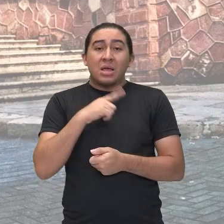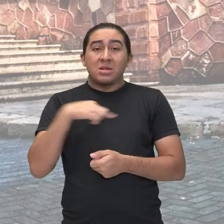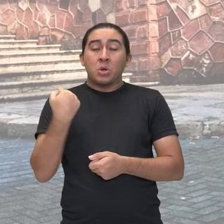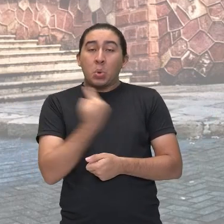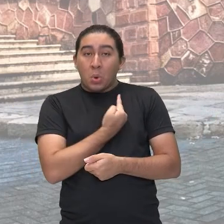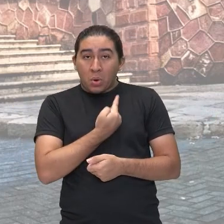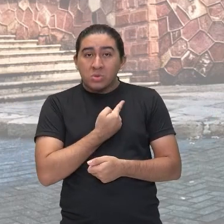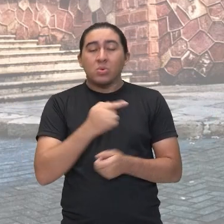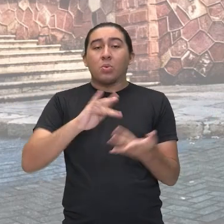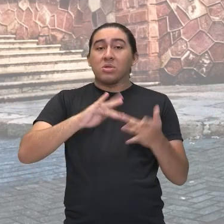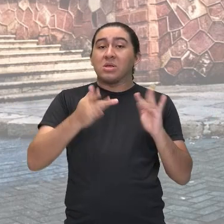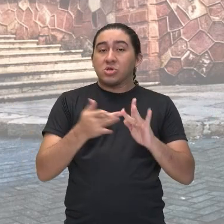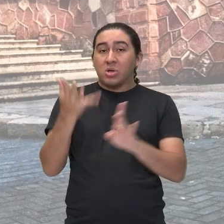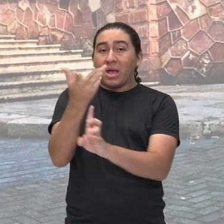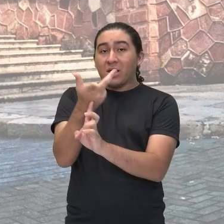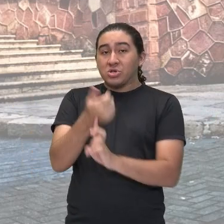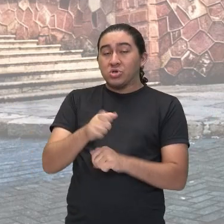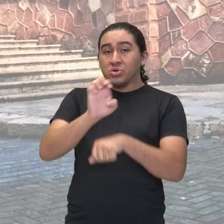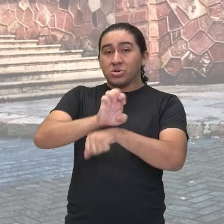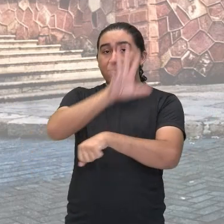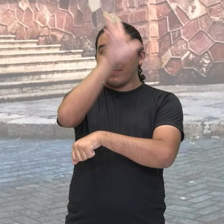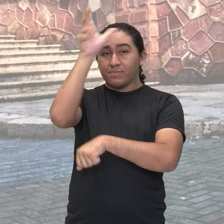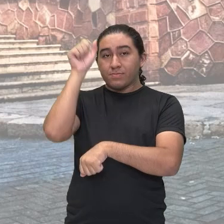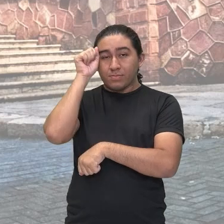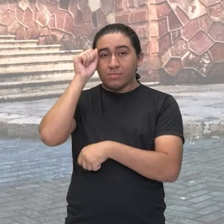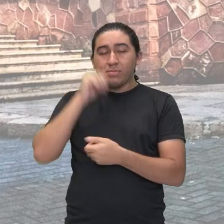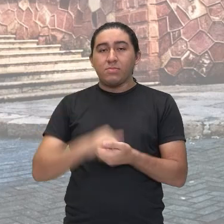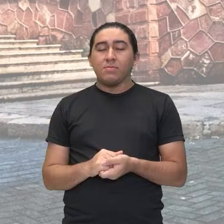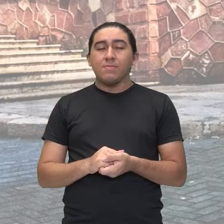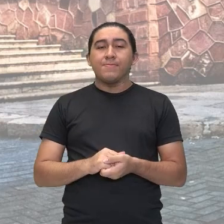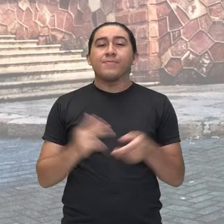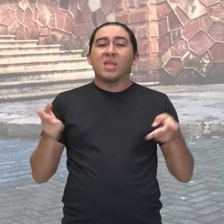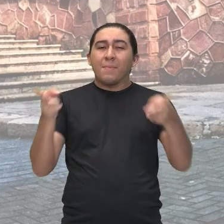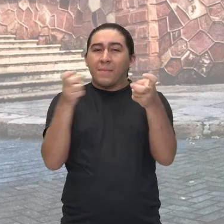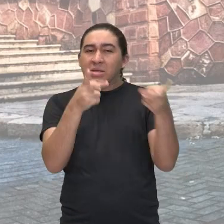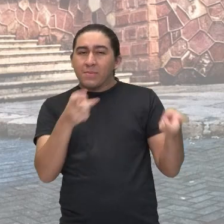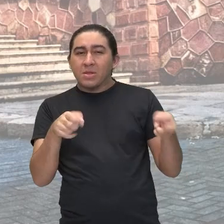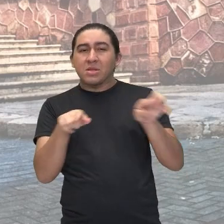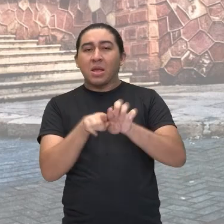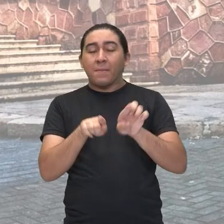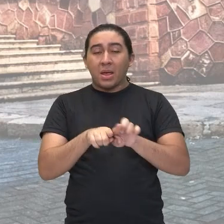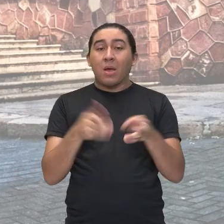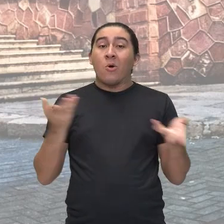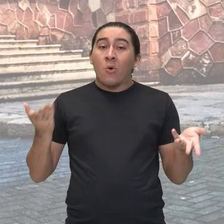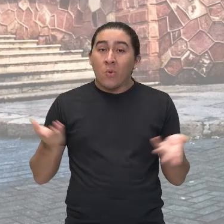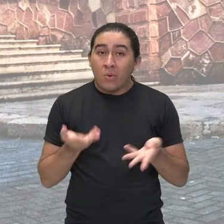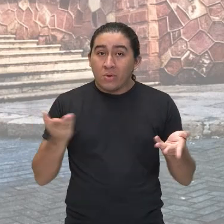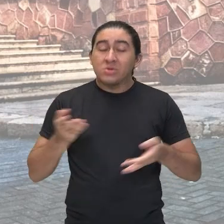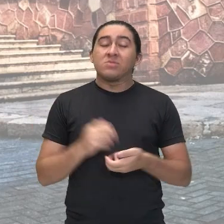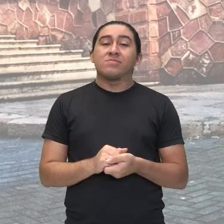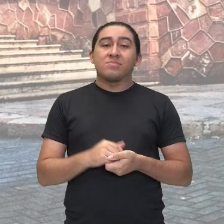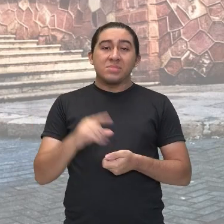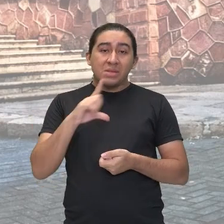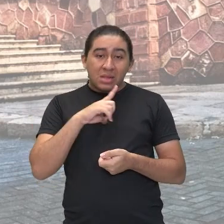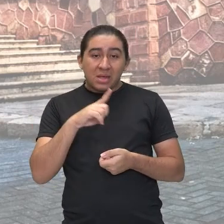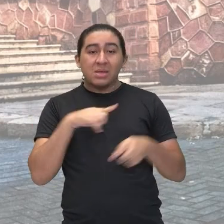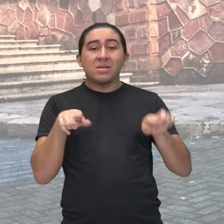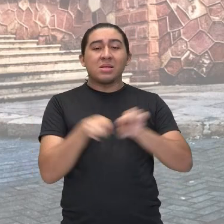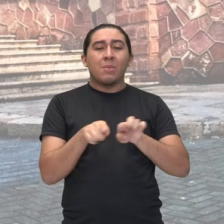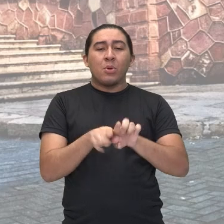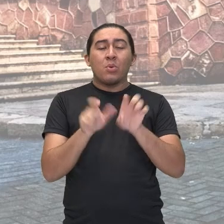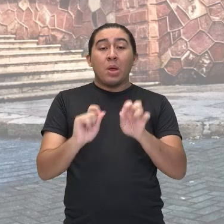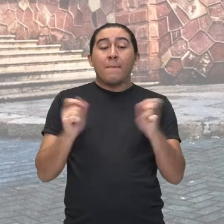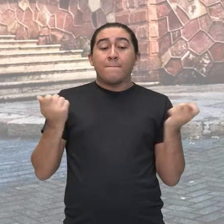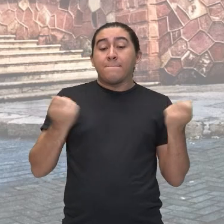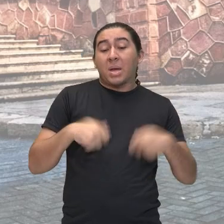artístico amazonense, enxergando que ainda existe a questão de ter a